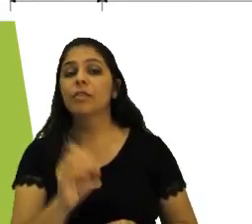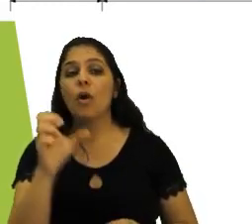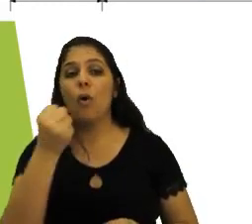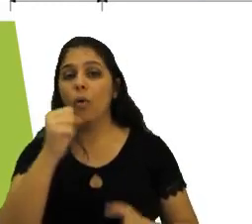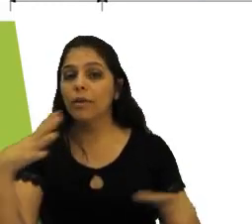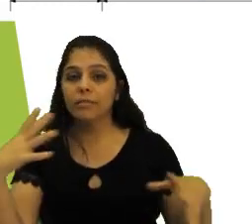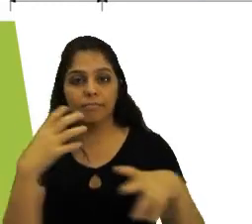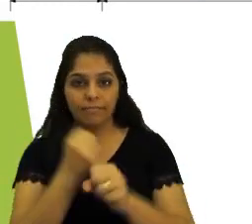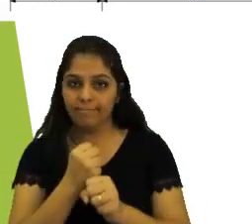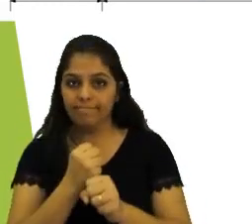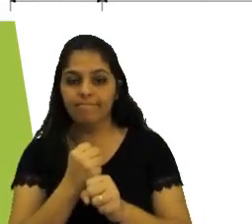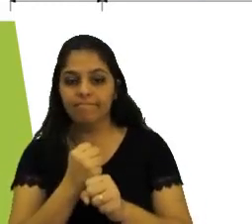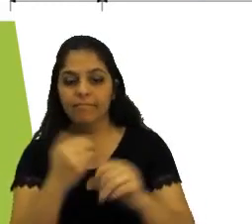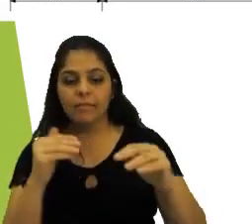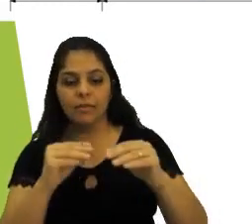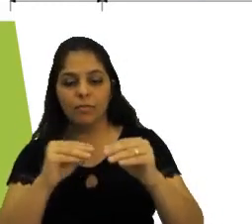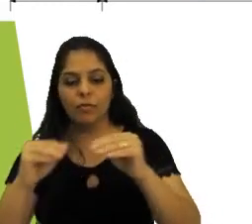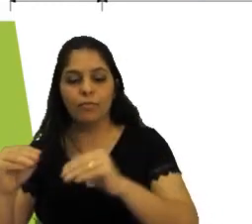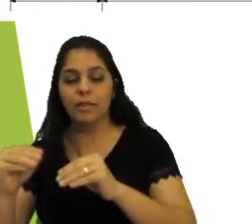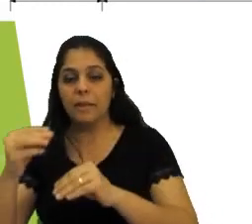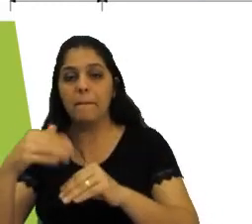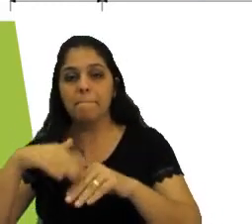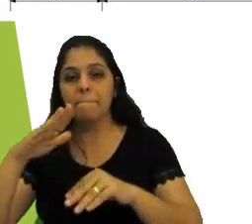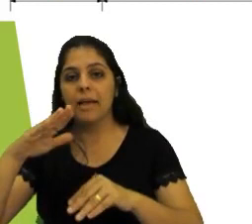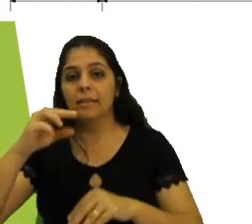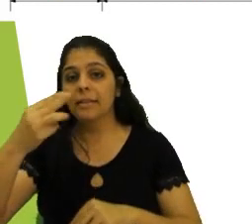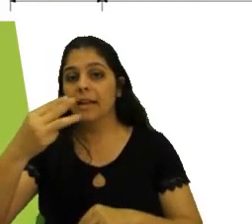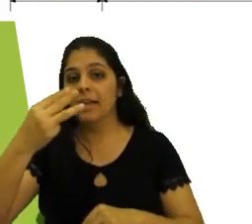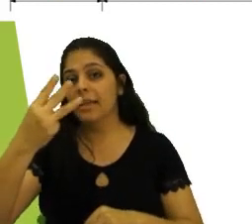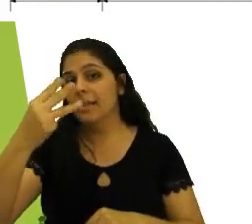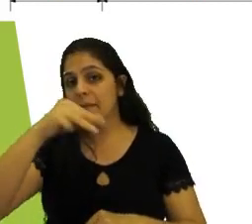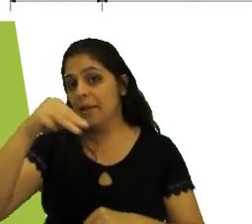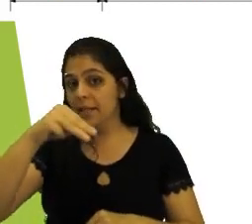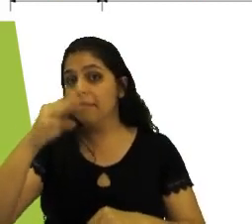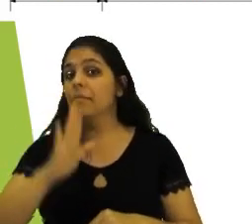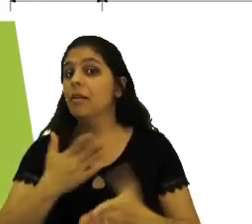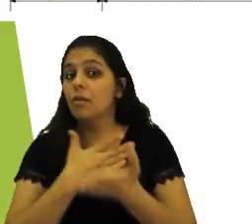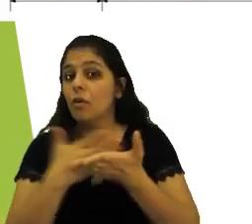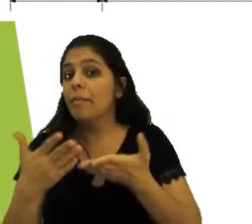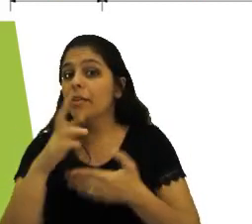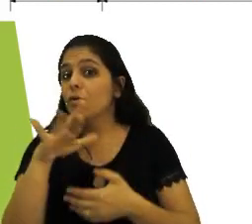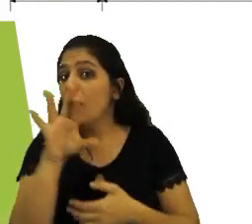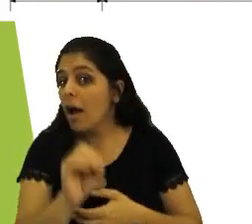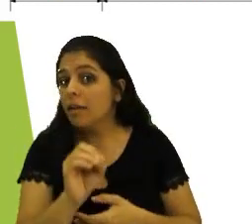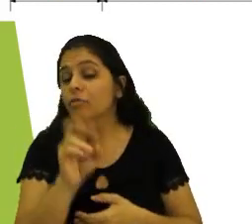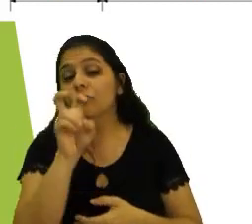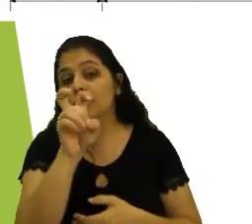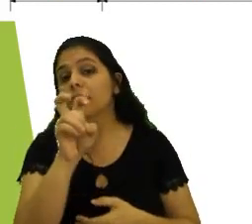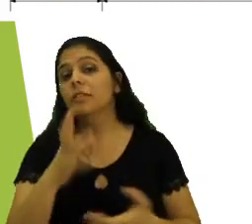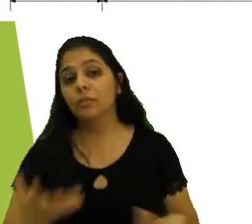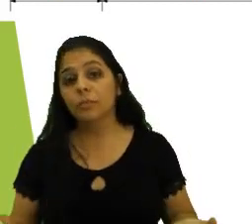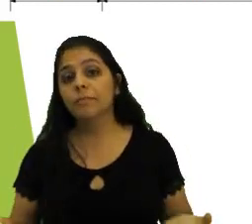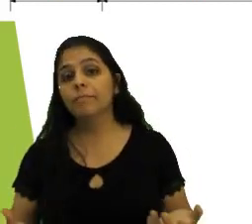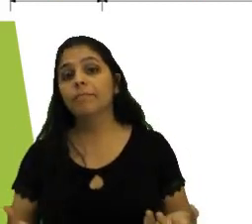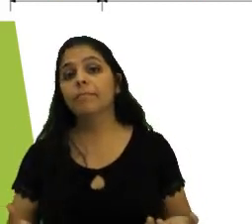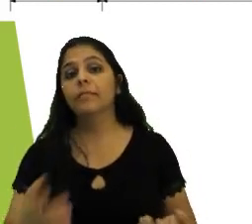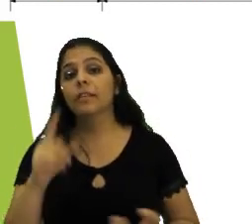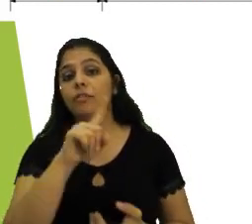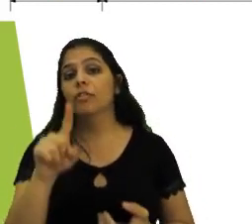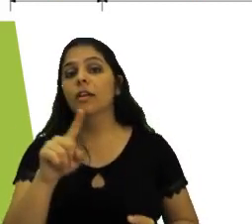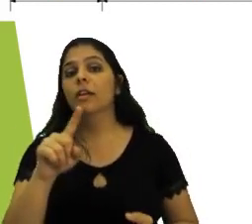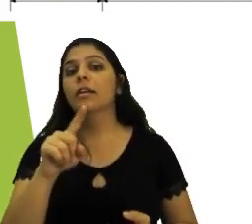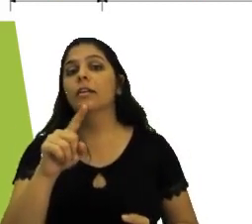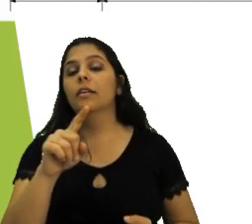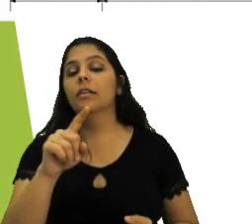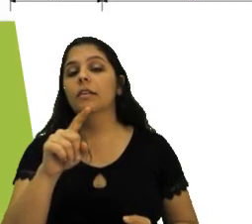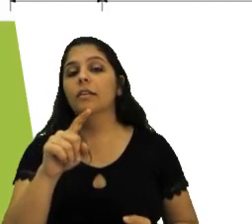mais 3 milímetros. E aqui aonde eu inicio aqui o meu raio de 5, tá, pessoal? Então, x70 menos 3,